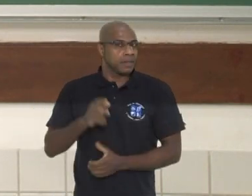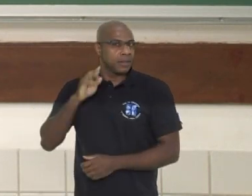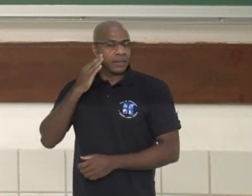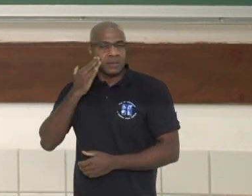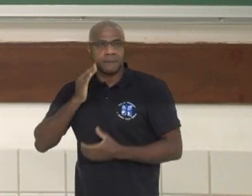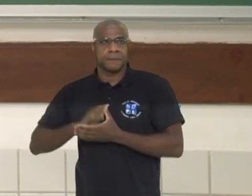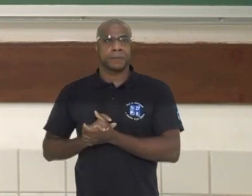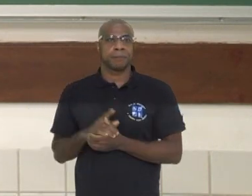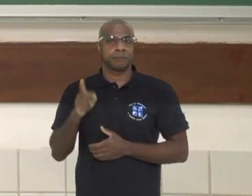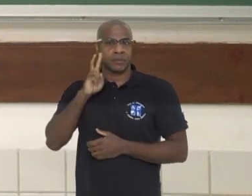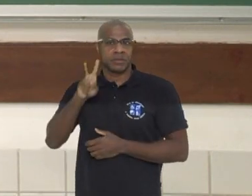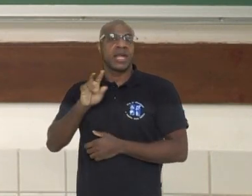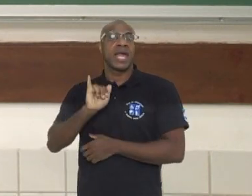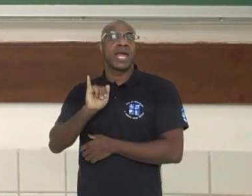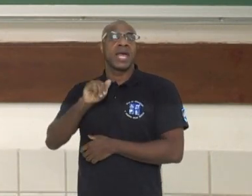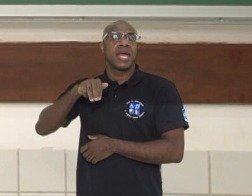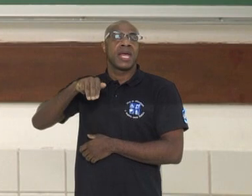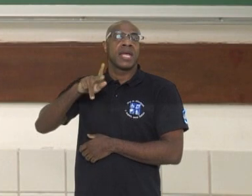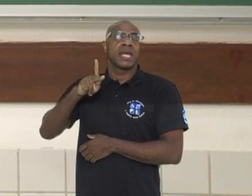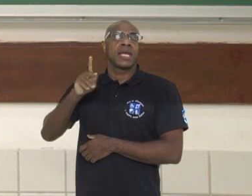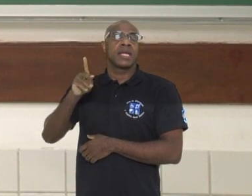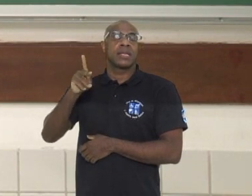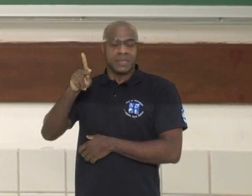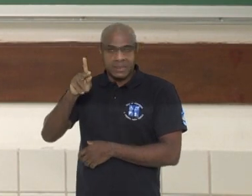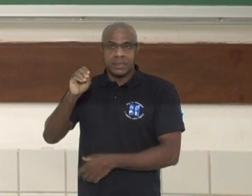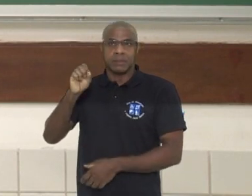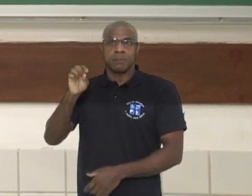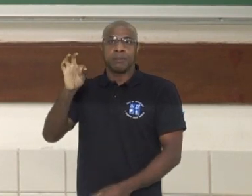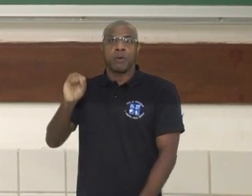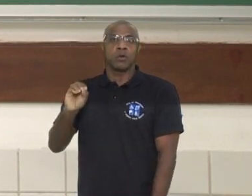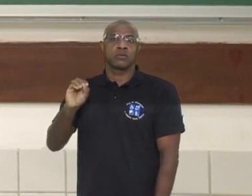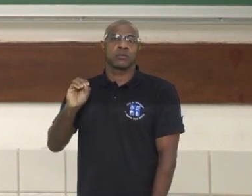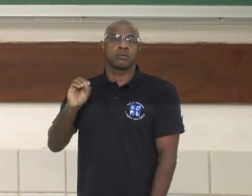pesados impostos. Impostos que vão forçar a entrada